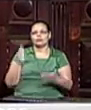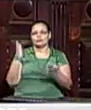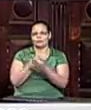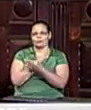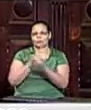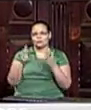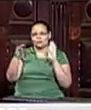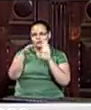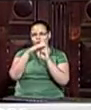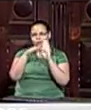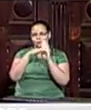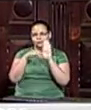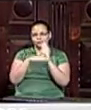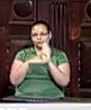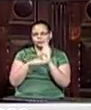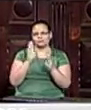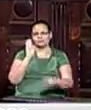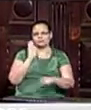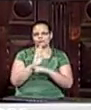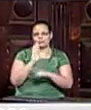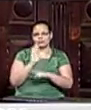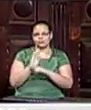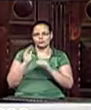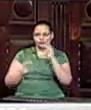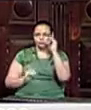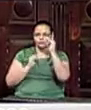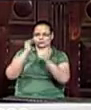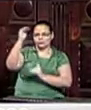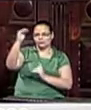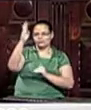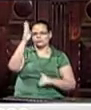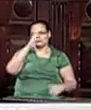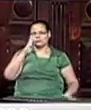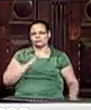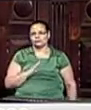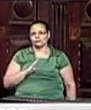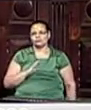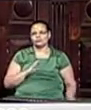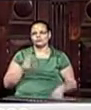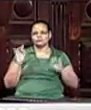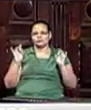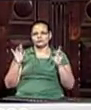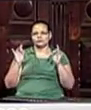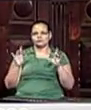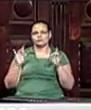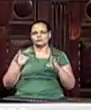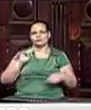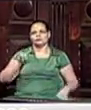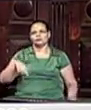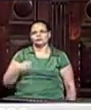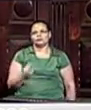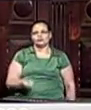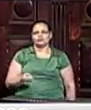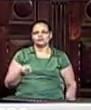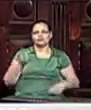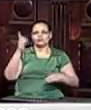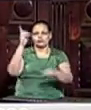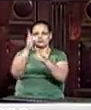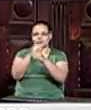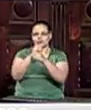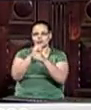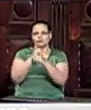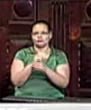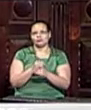algumas medidas de proteção da soberania nacional, especialmente depois da descoberta